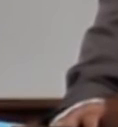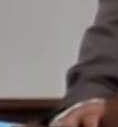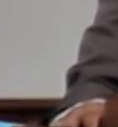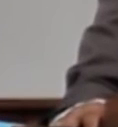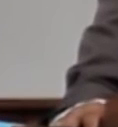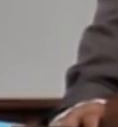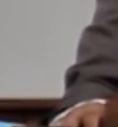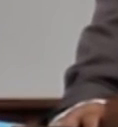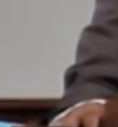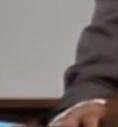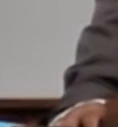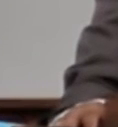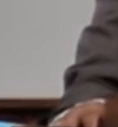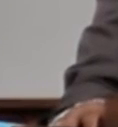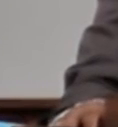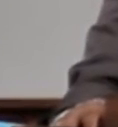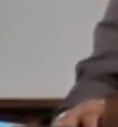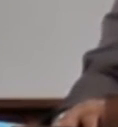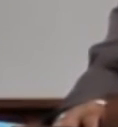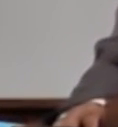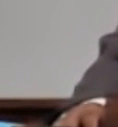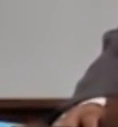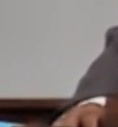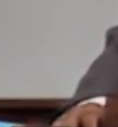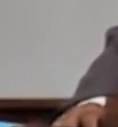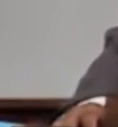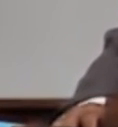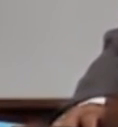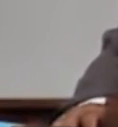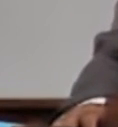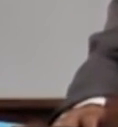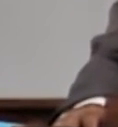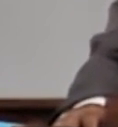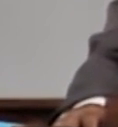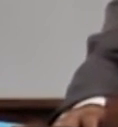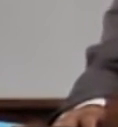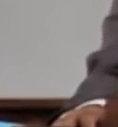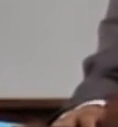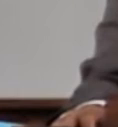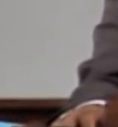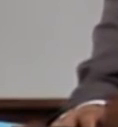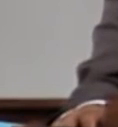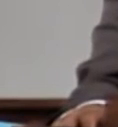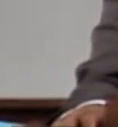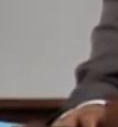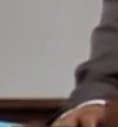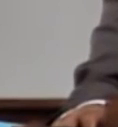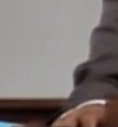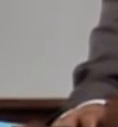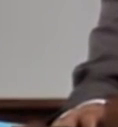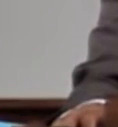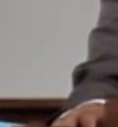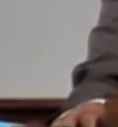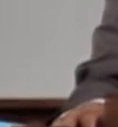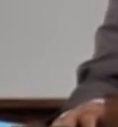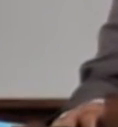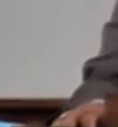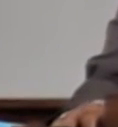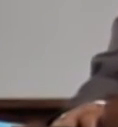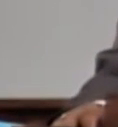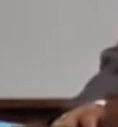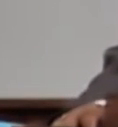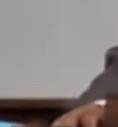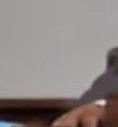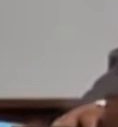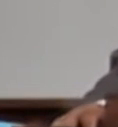pode ter na terra. Meu querido, a salvação da sua alma é importante, mas se você não valorizar a importância disso, você não